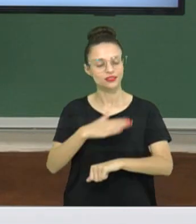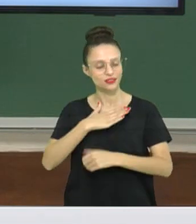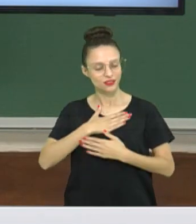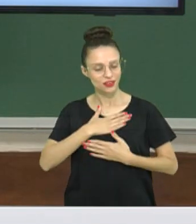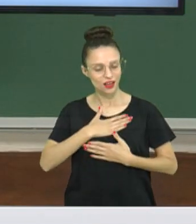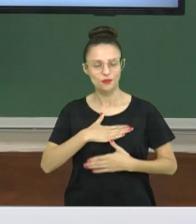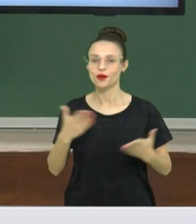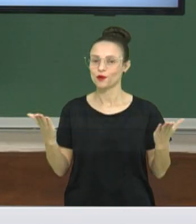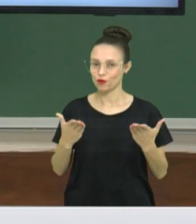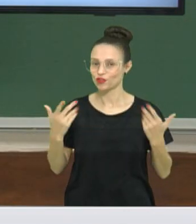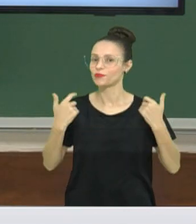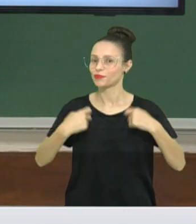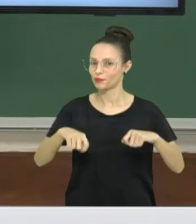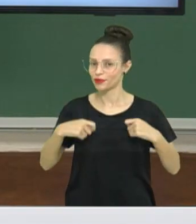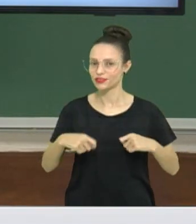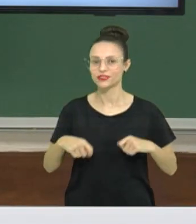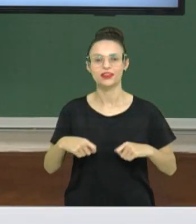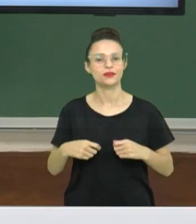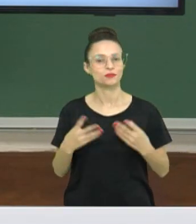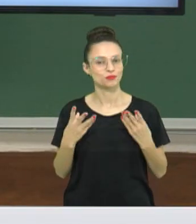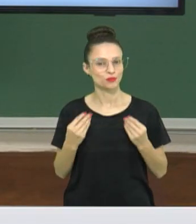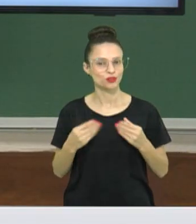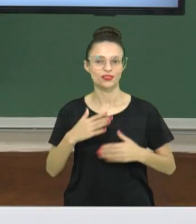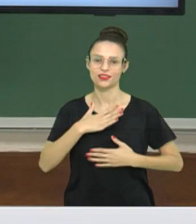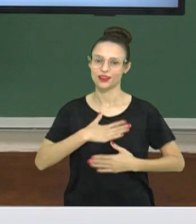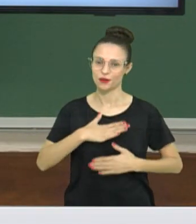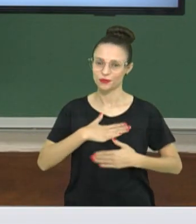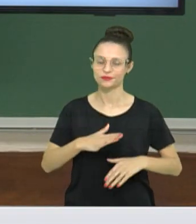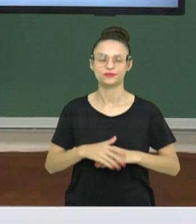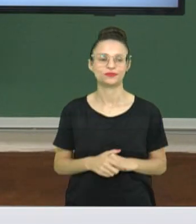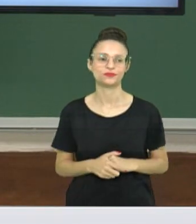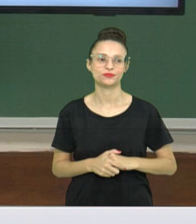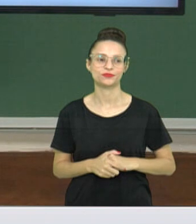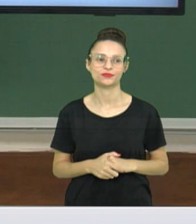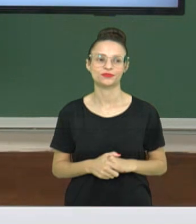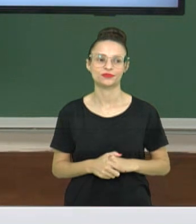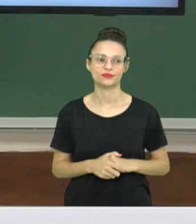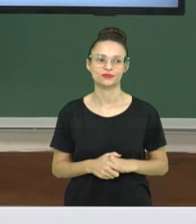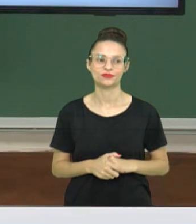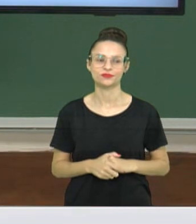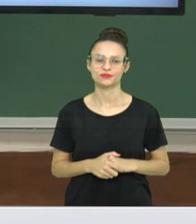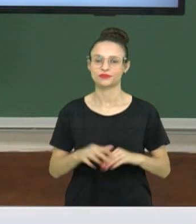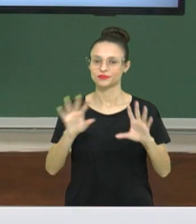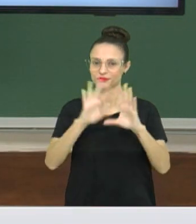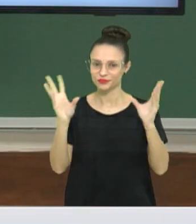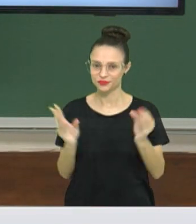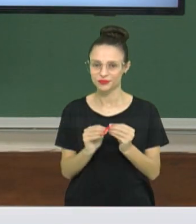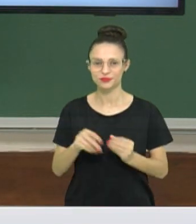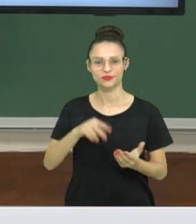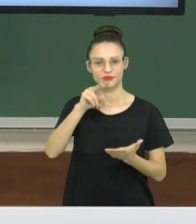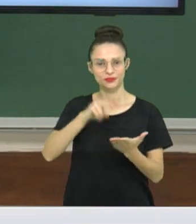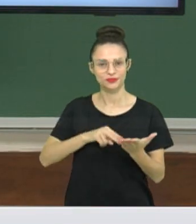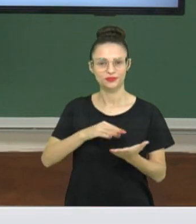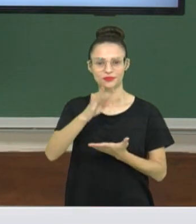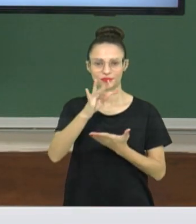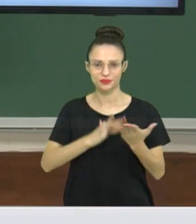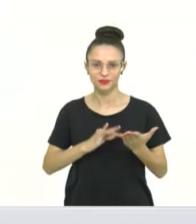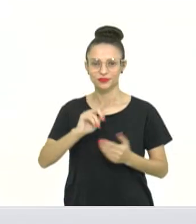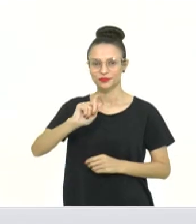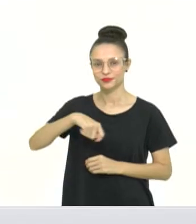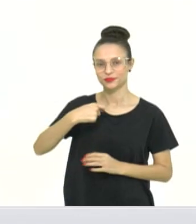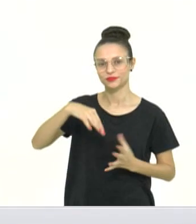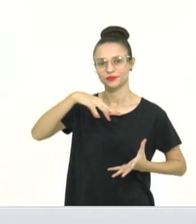que hoje em dia nós estamos precisando de muita calma. Pessoal, lemos texto informativo sobre o Meu Mundo